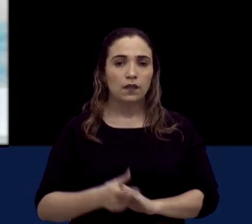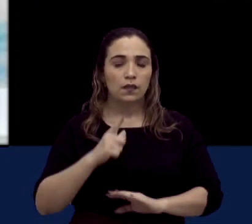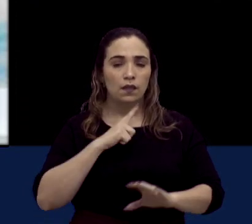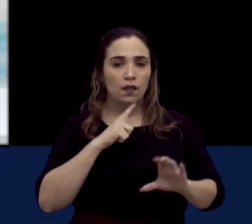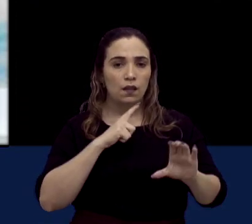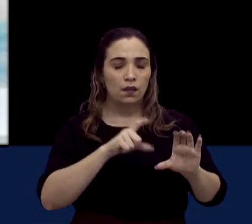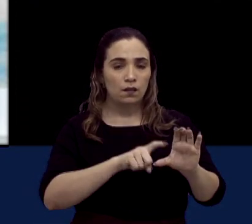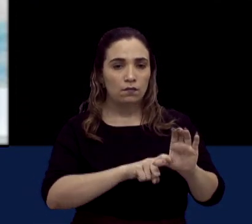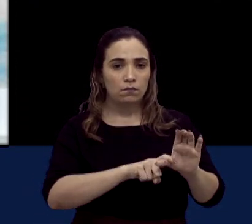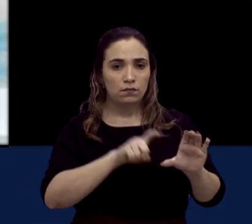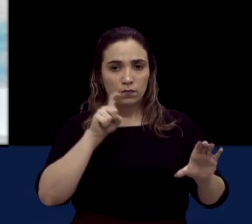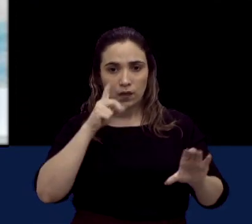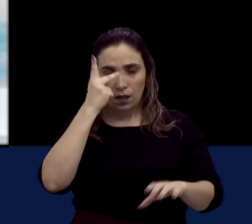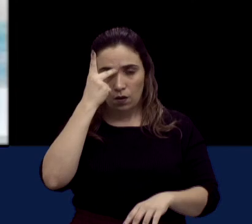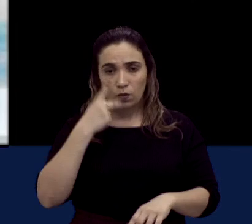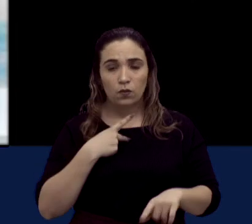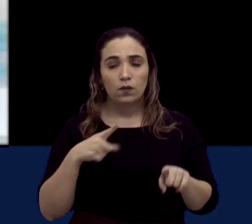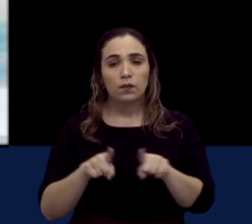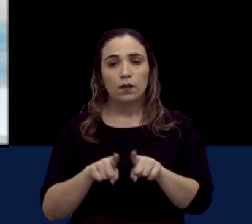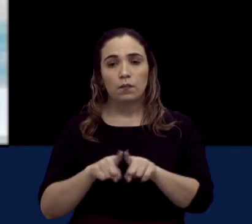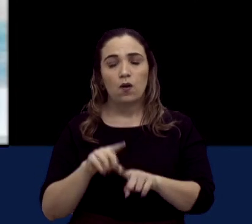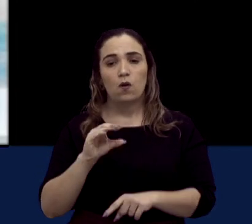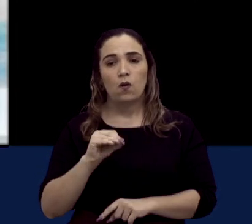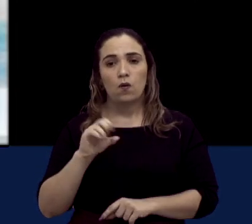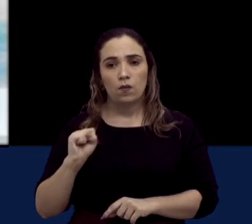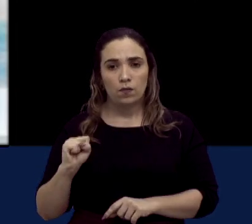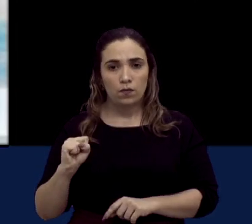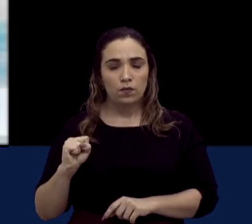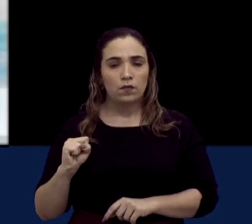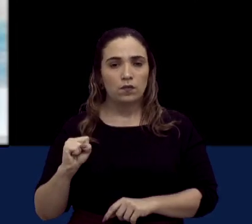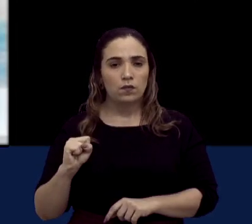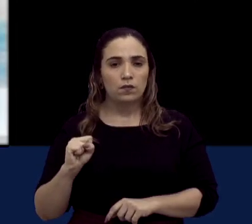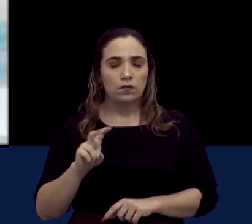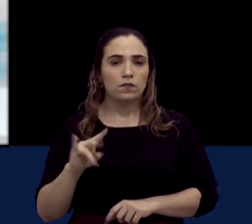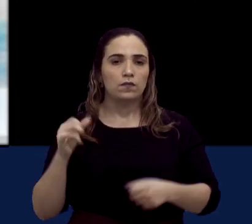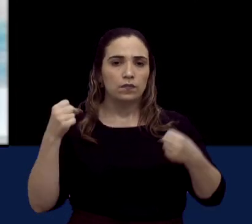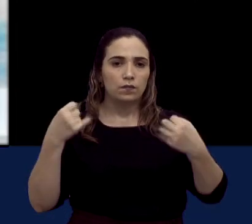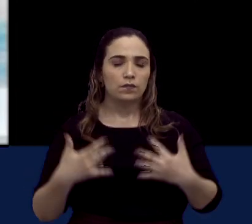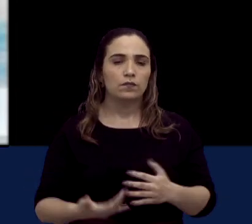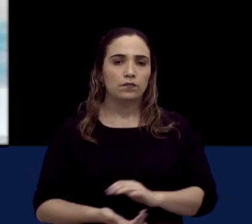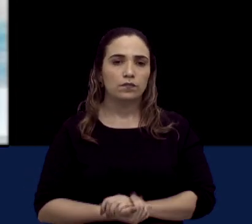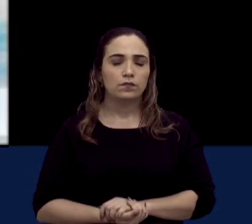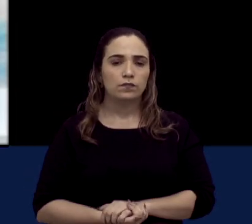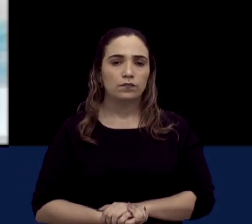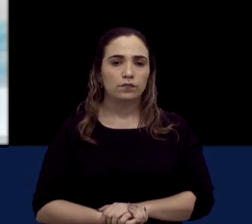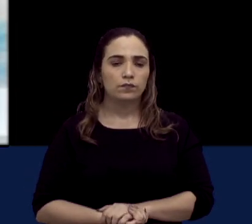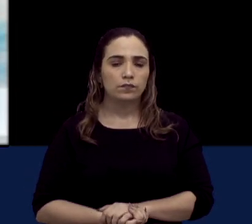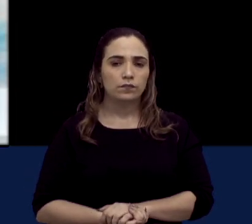as organizações sociais, que eu vou falar daqui a um pouquinho mais sobre elas.